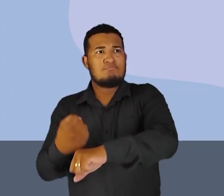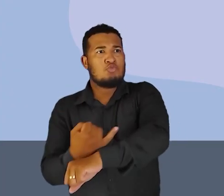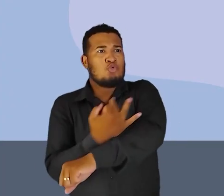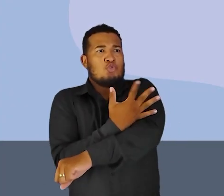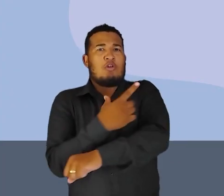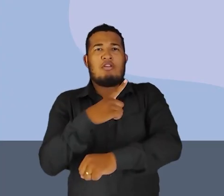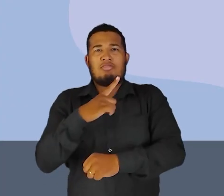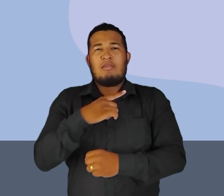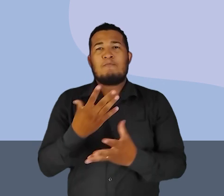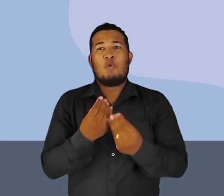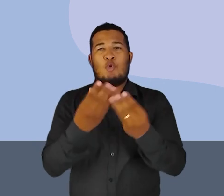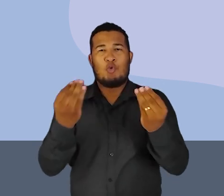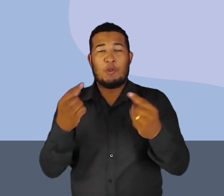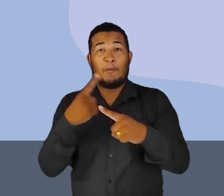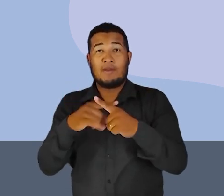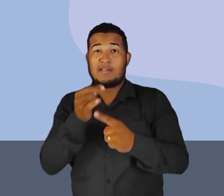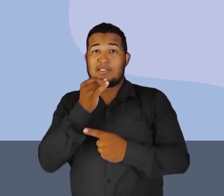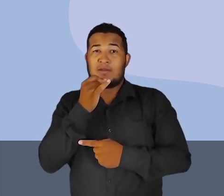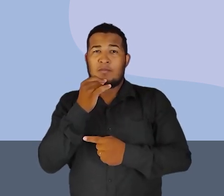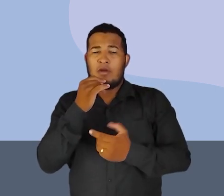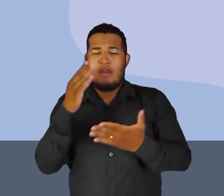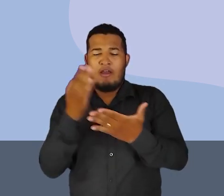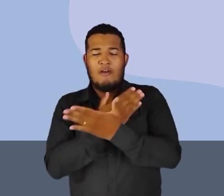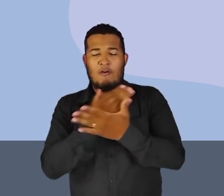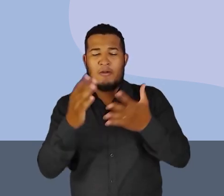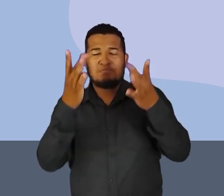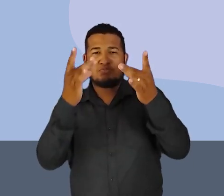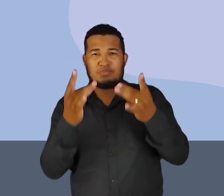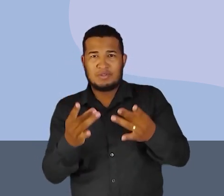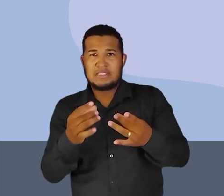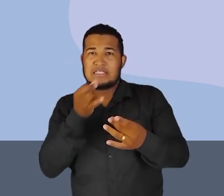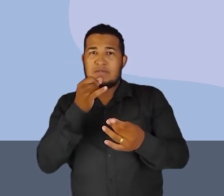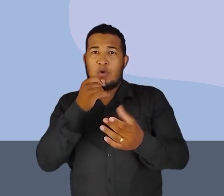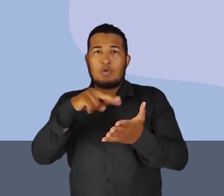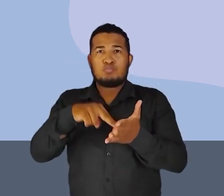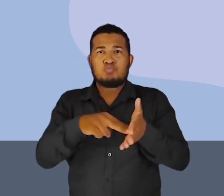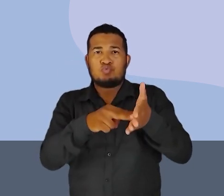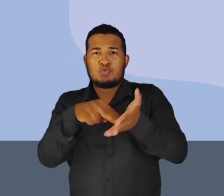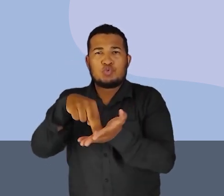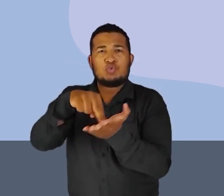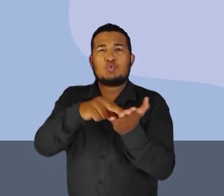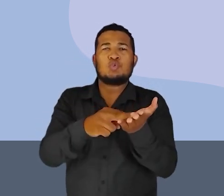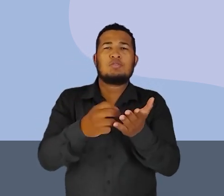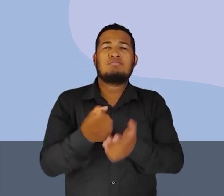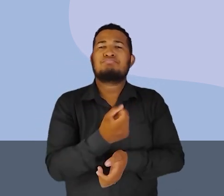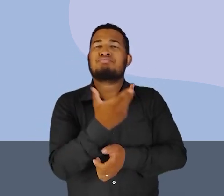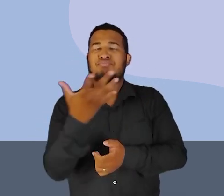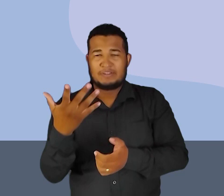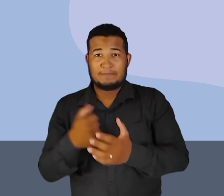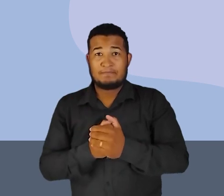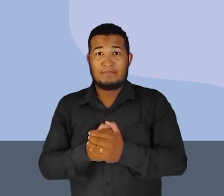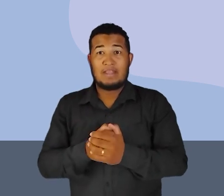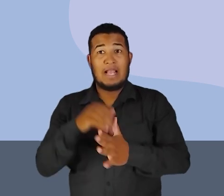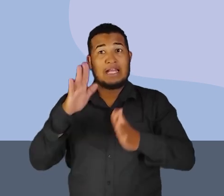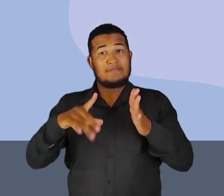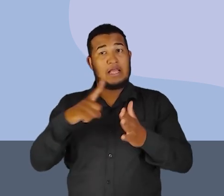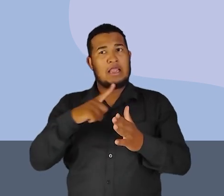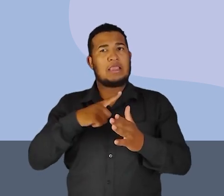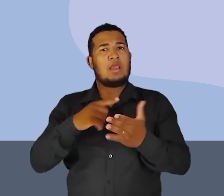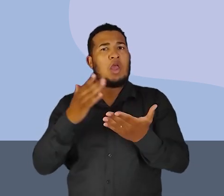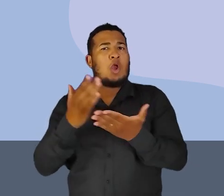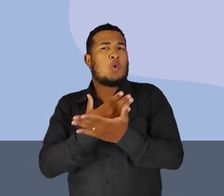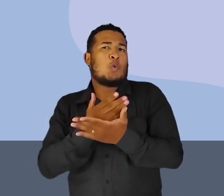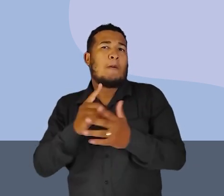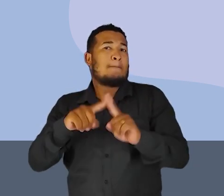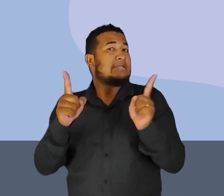aventura, porque ali você não vê algumas dessas aí, kitesurf, snowboard, e aí você às vezes pratica alguma modalidade dessa e